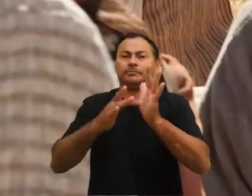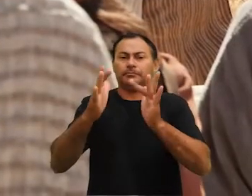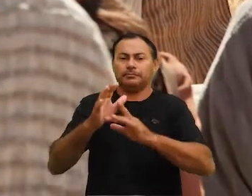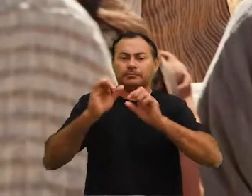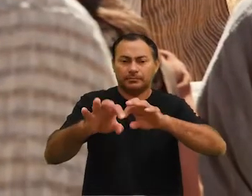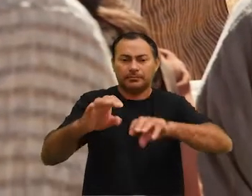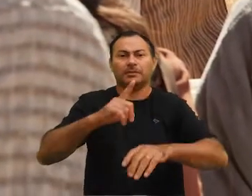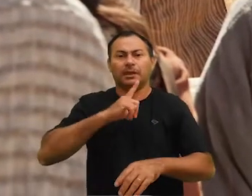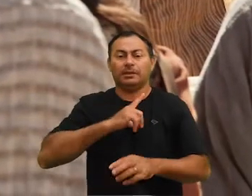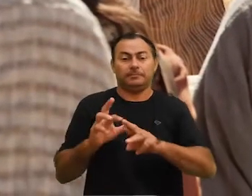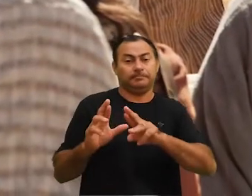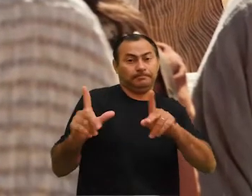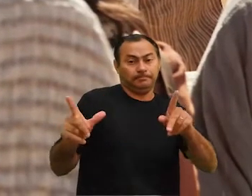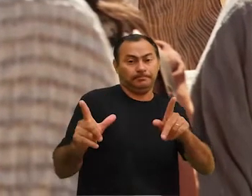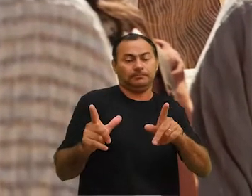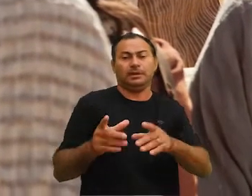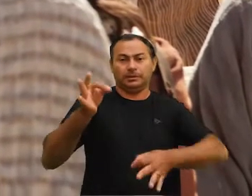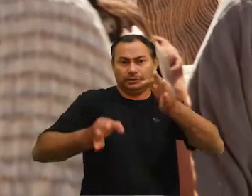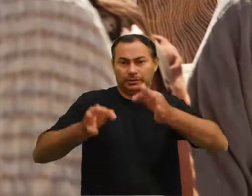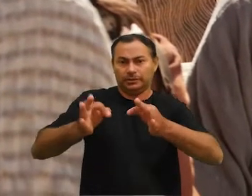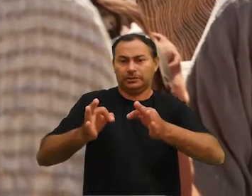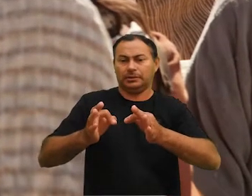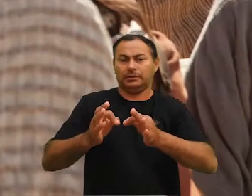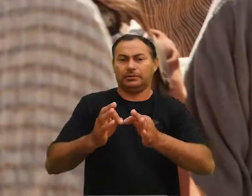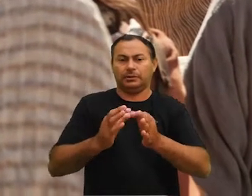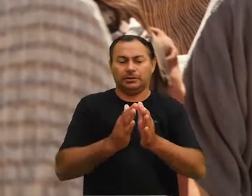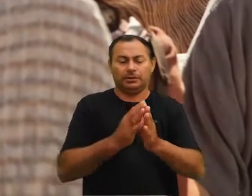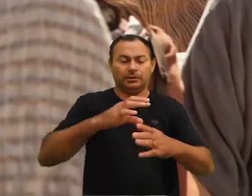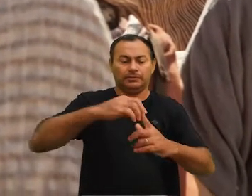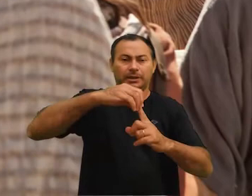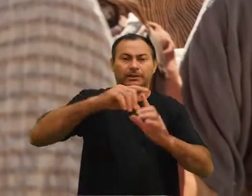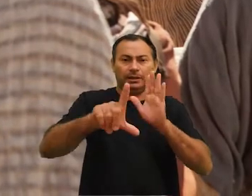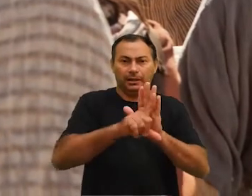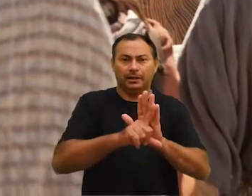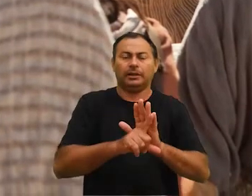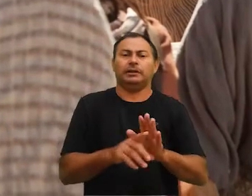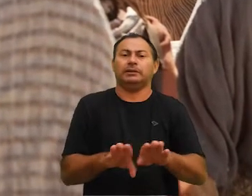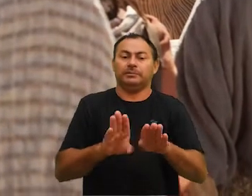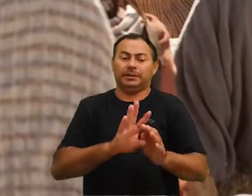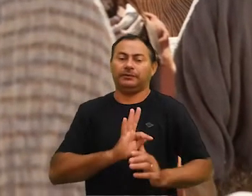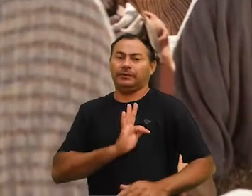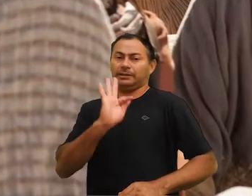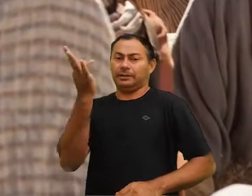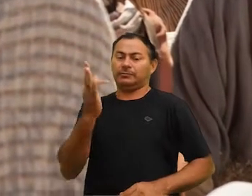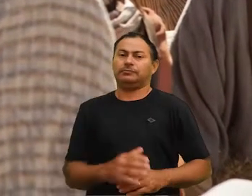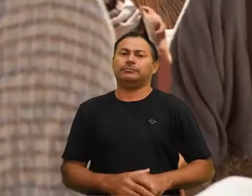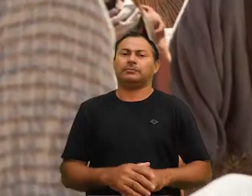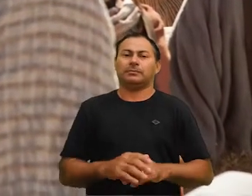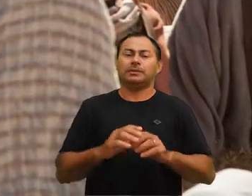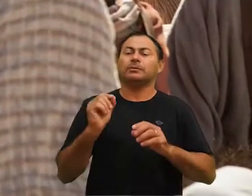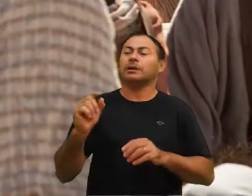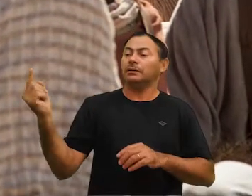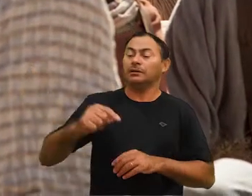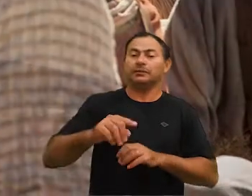Jesus ensina que existe uma diferença entre a justiça dos escribas, dos mestres da lei e dos fariseus, e a que ele